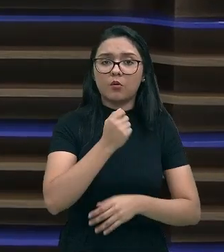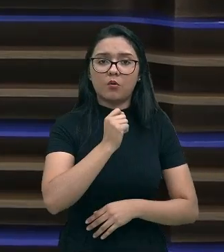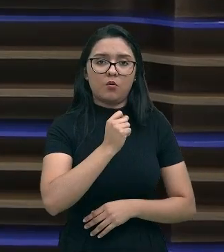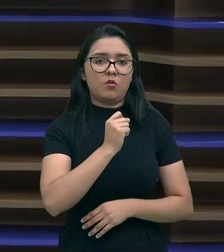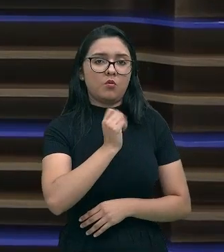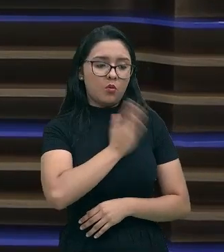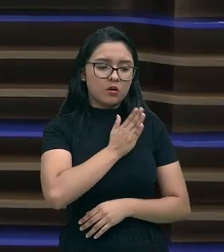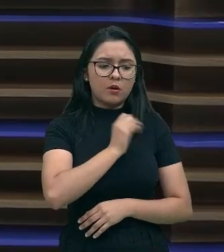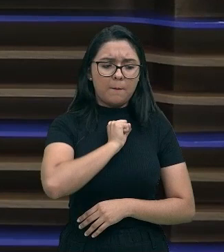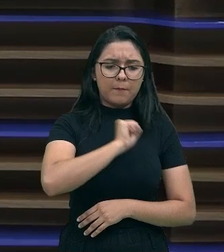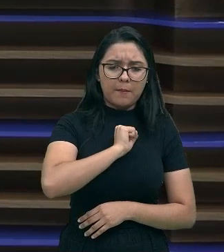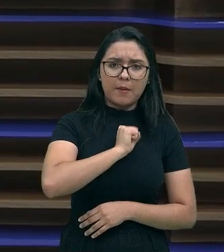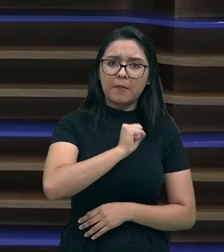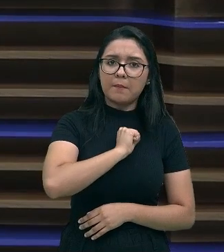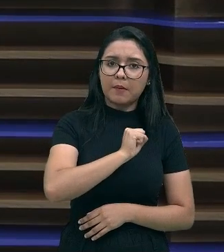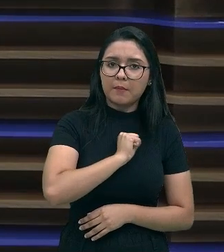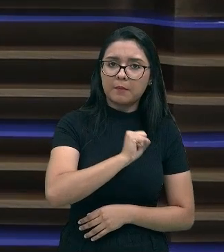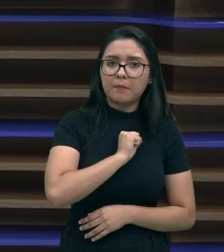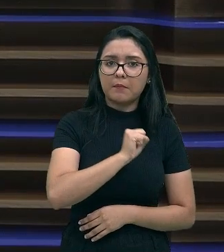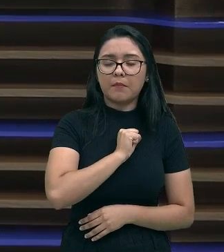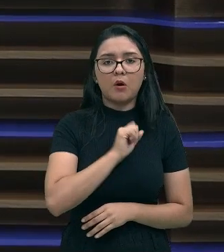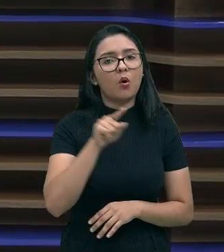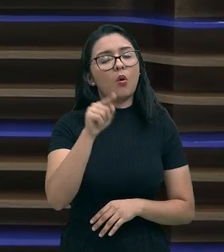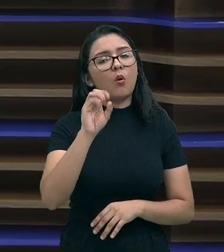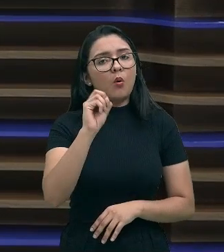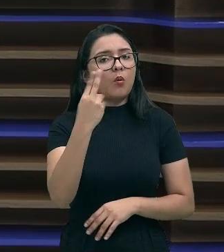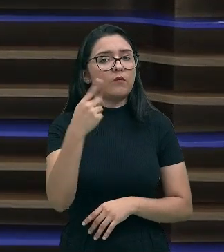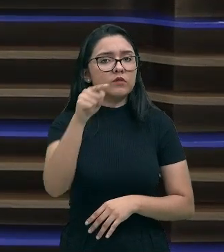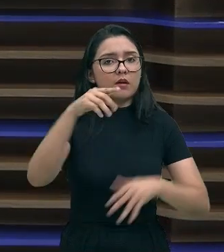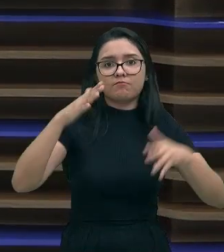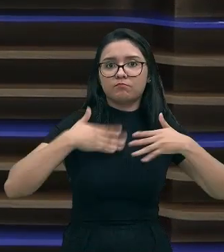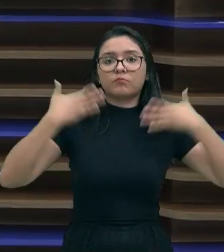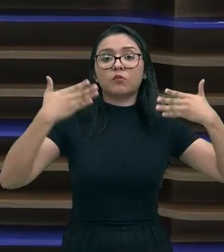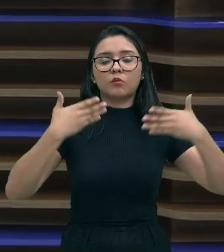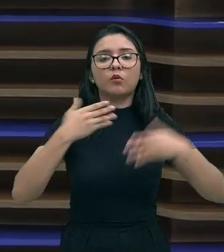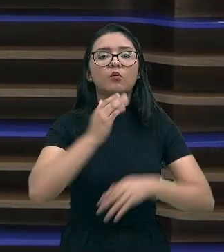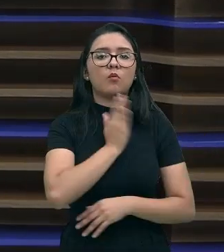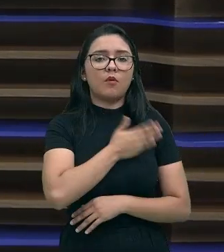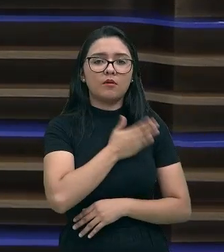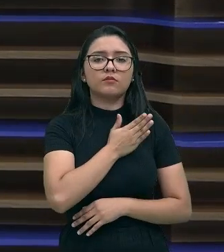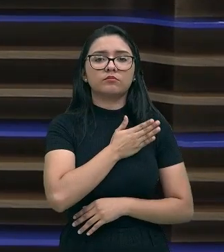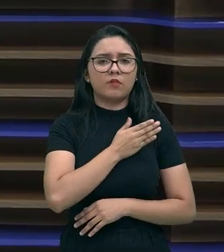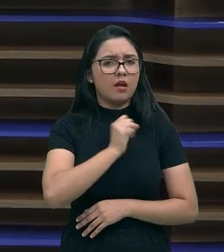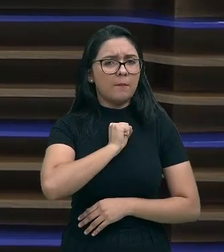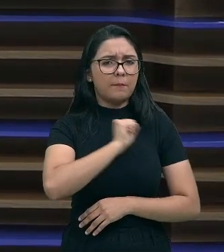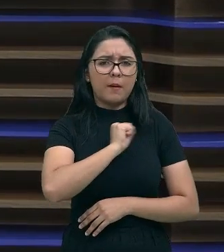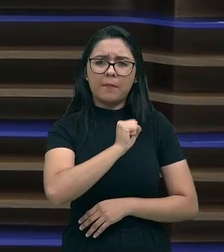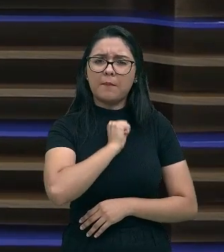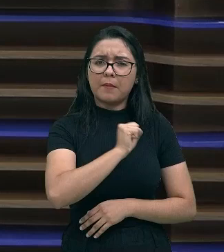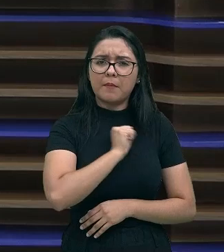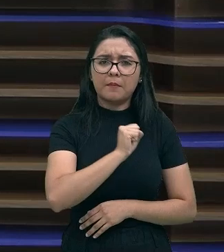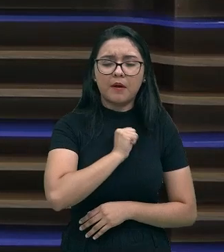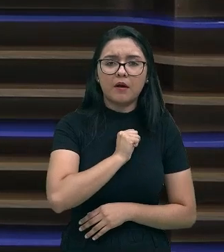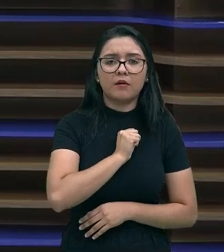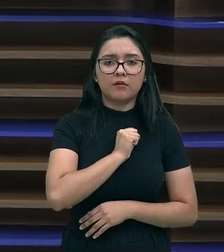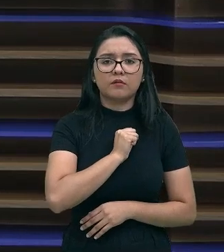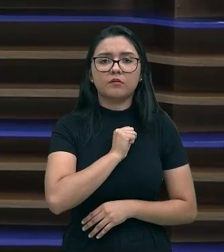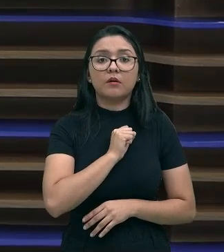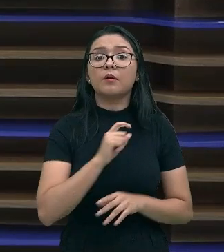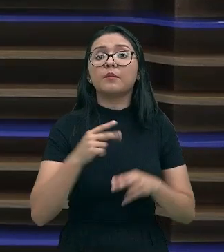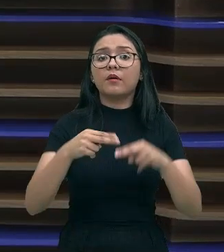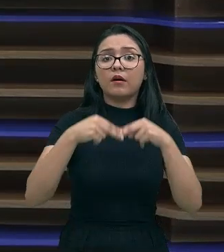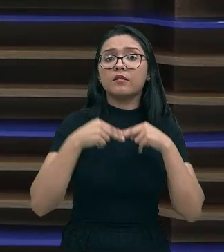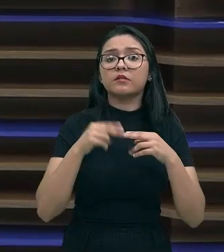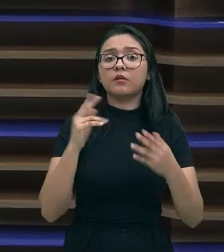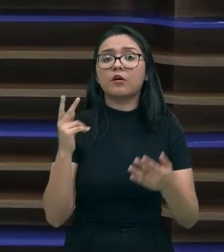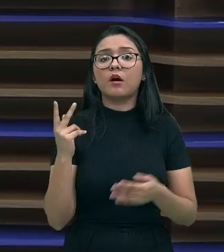bater mais rápido, né? Ou quando você toma um susto também, e aí eles começam a trabalhar em conjunto, né? Porque aconteceu algo